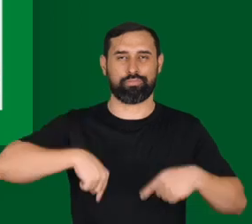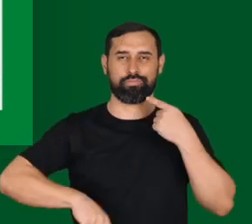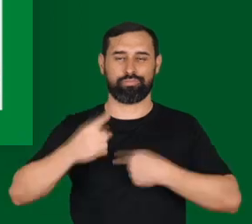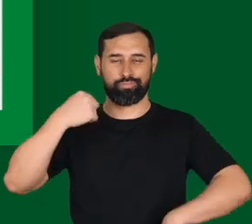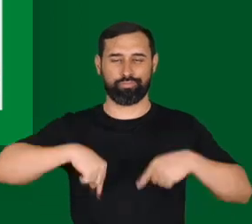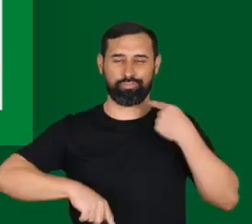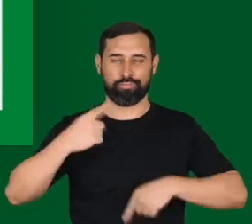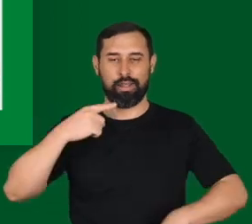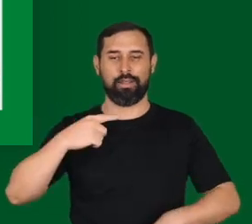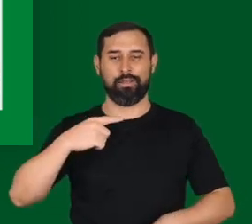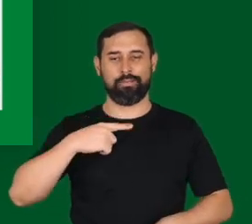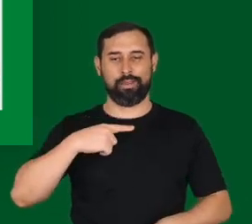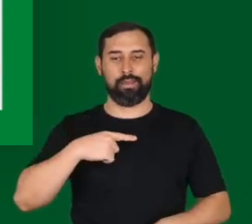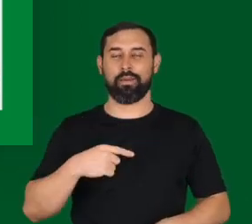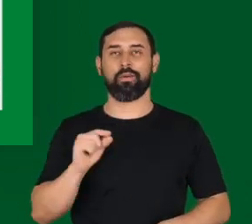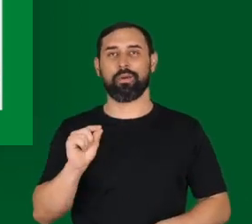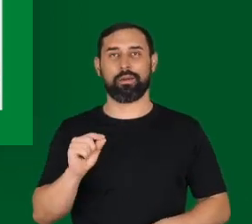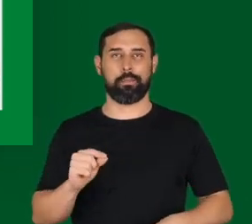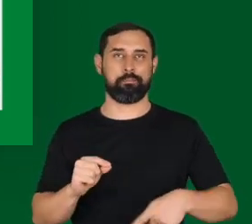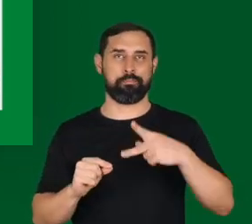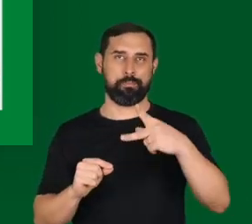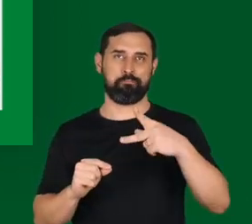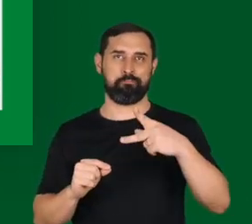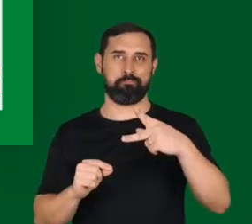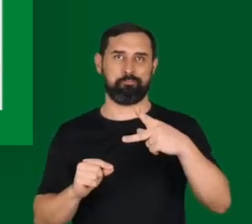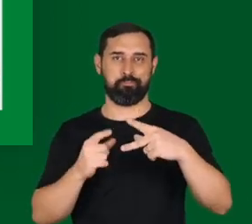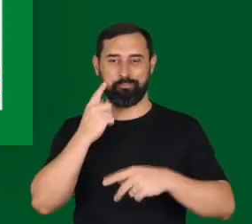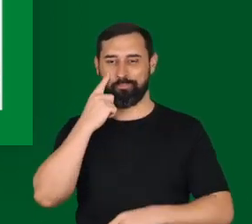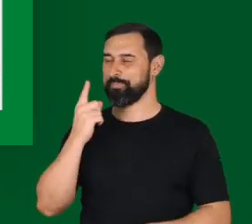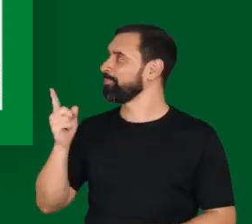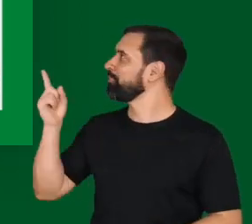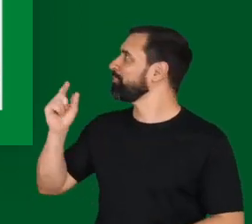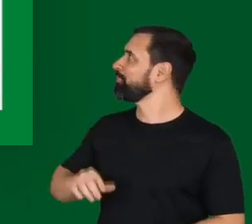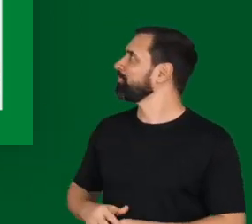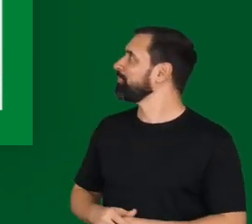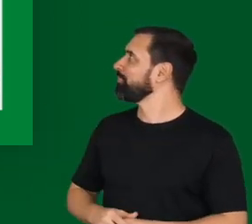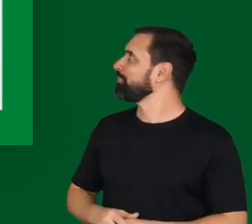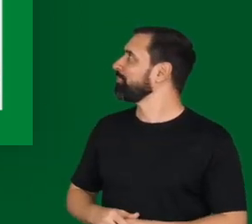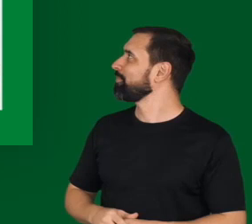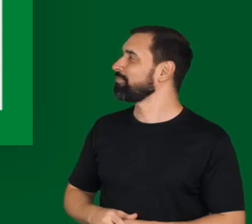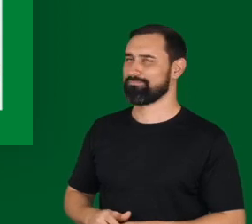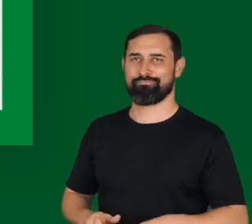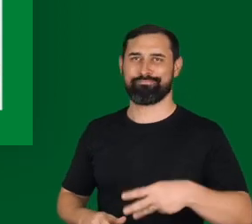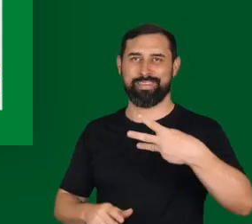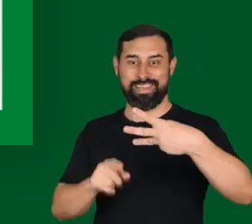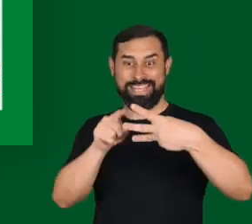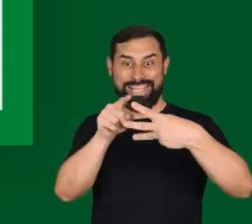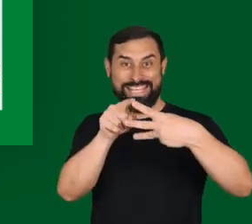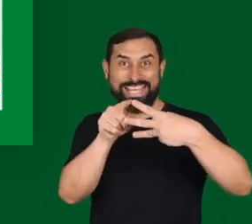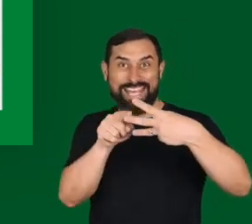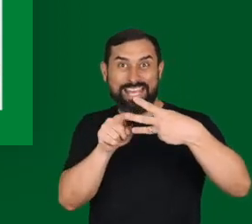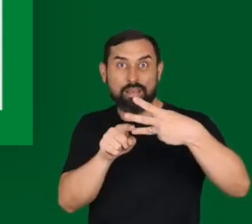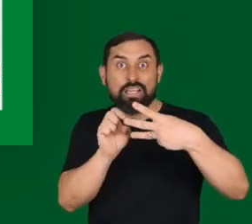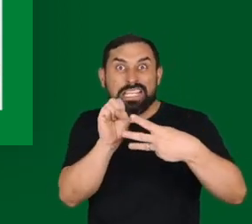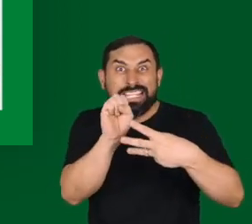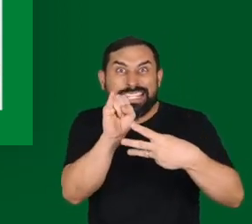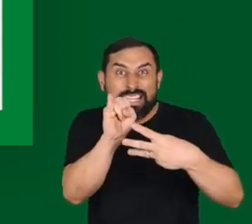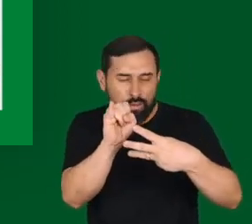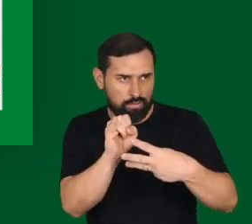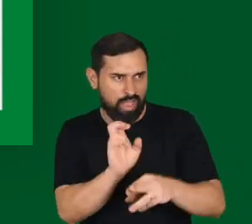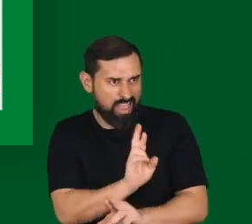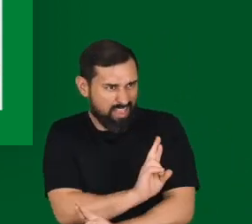se pensa em circulação, a gente traz os 6 P's. Então, primeiro, pulso, perfusão e pele. Se eu